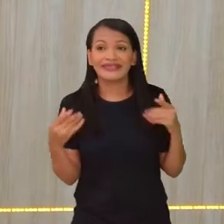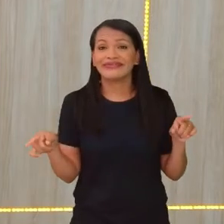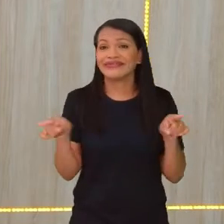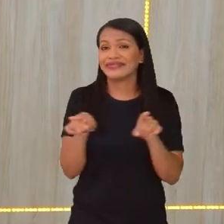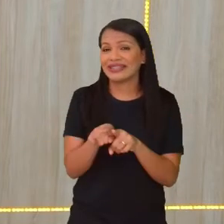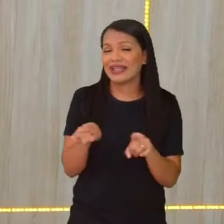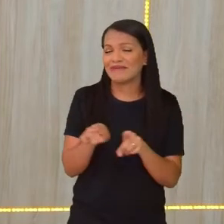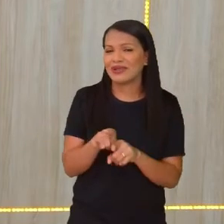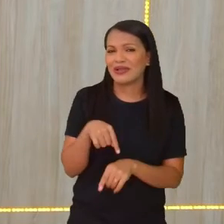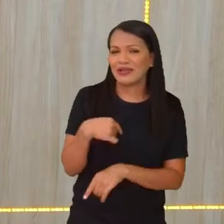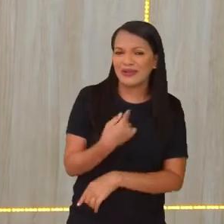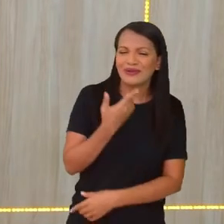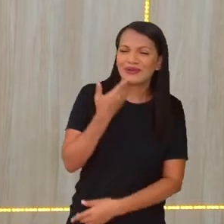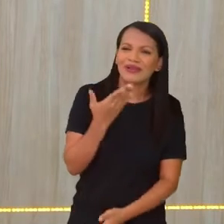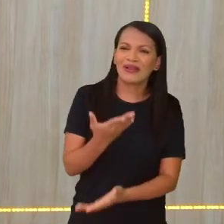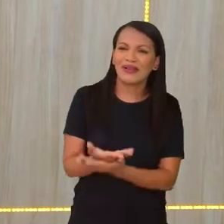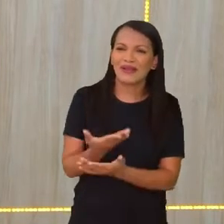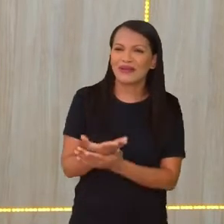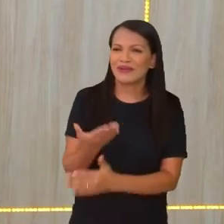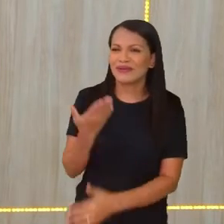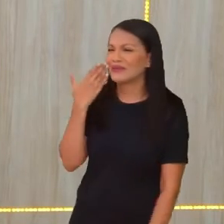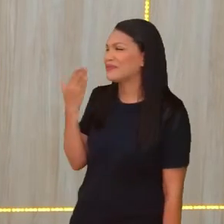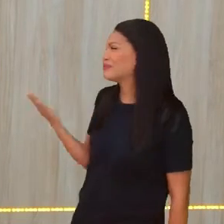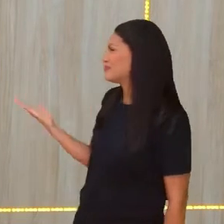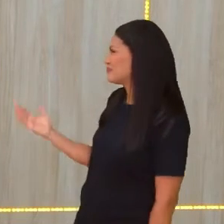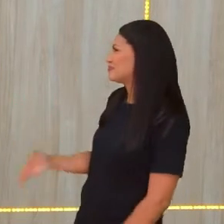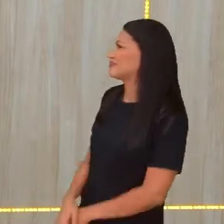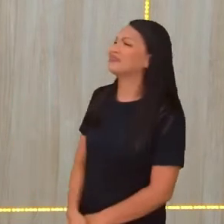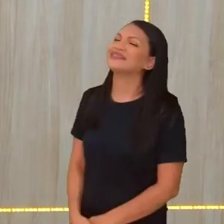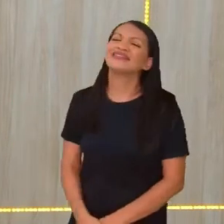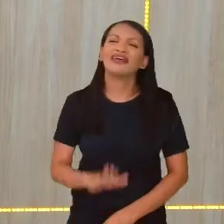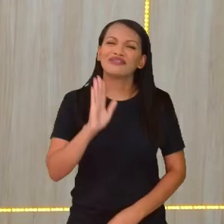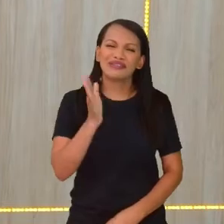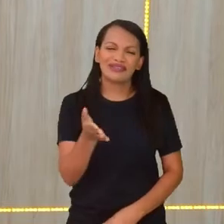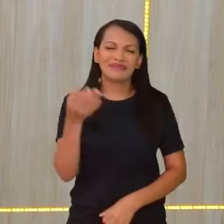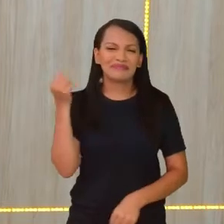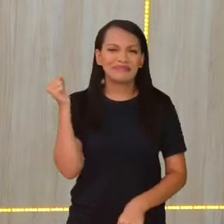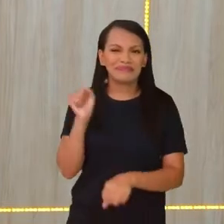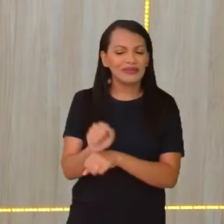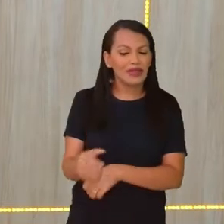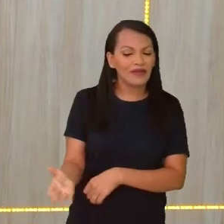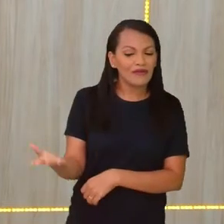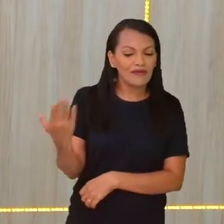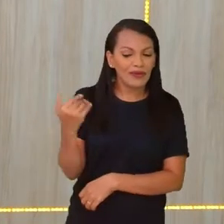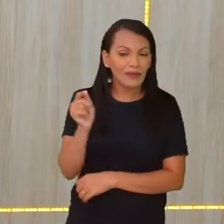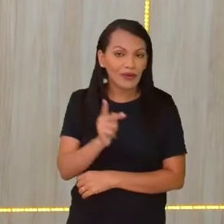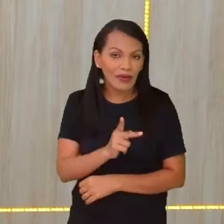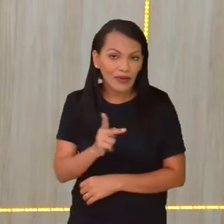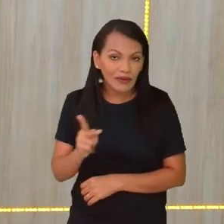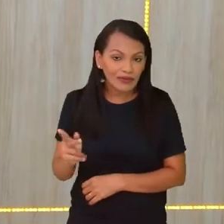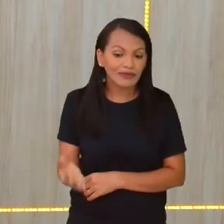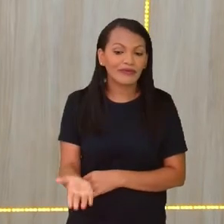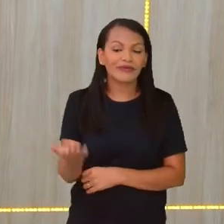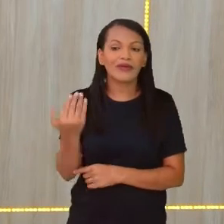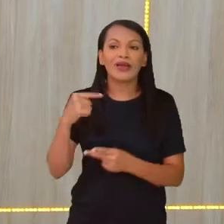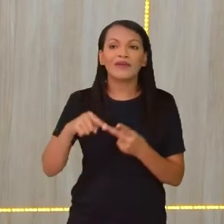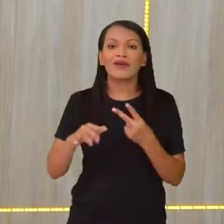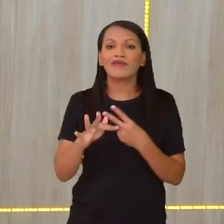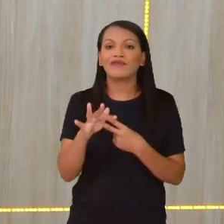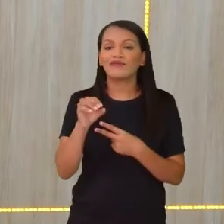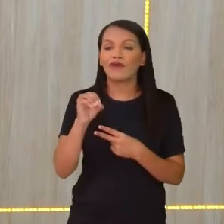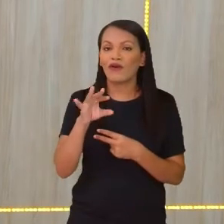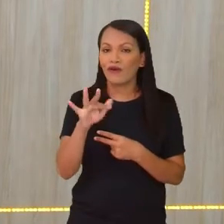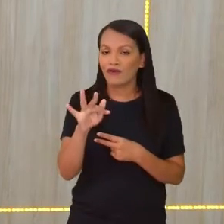nossas projeções. Ele já está aqui, ó, estou pronto. Então, vamos lá, professora Vanessa, vamos lá, Fofozinho,